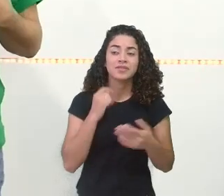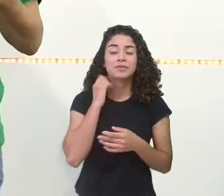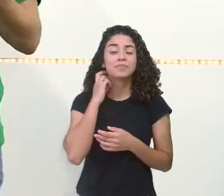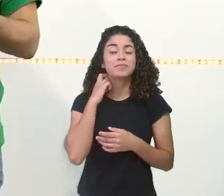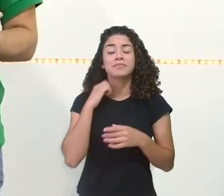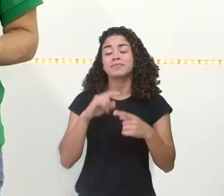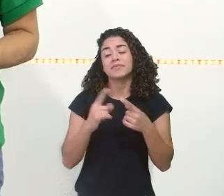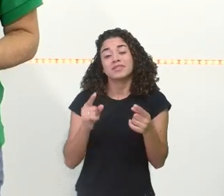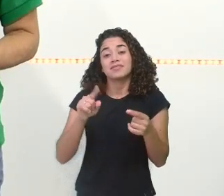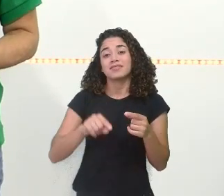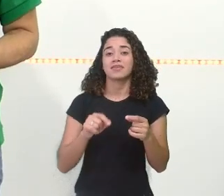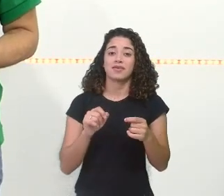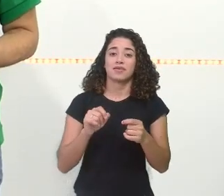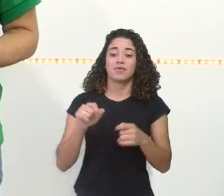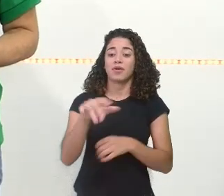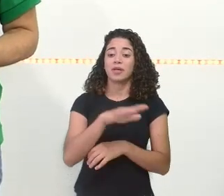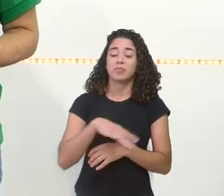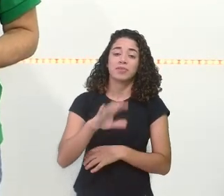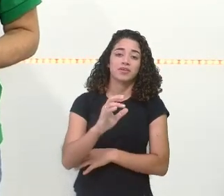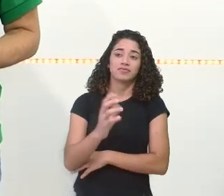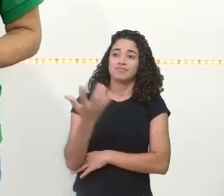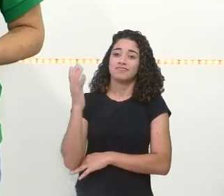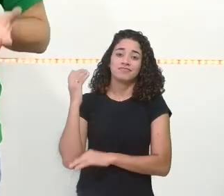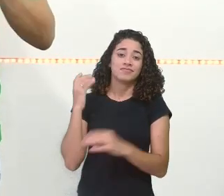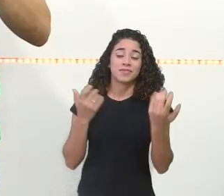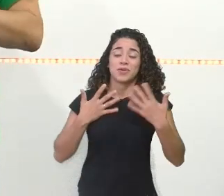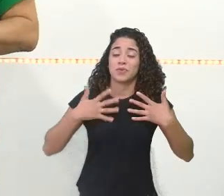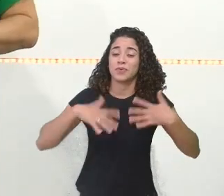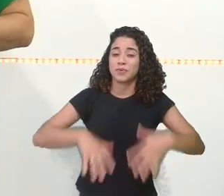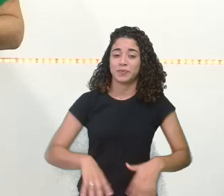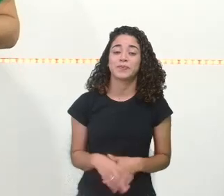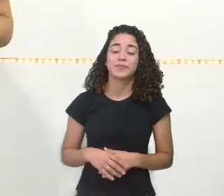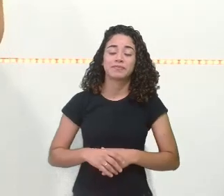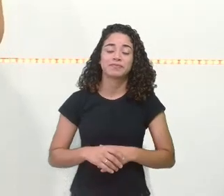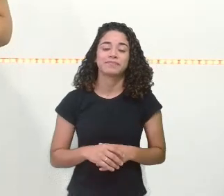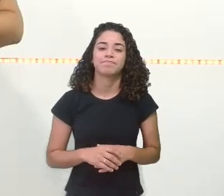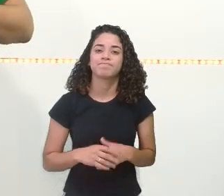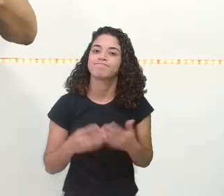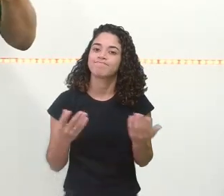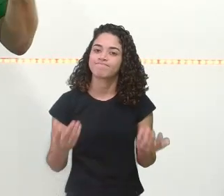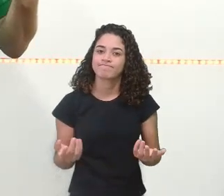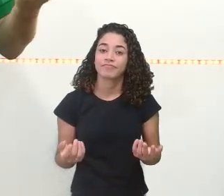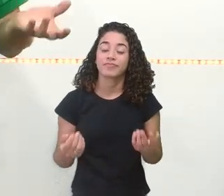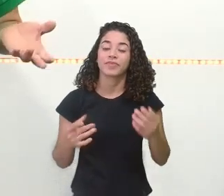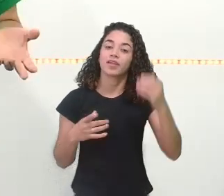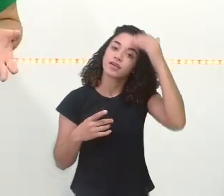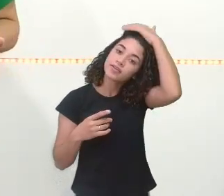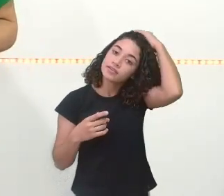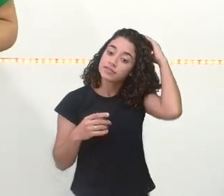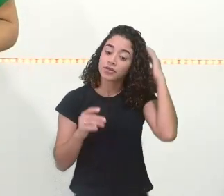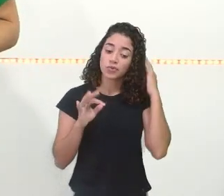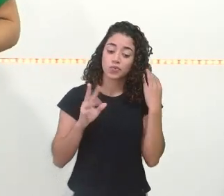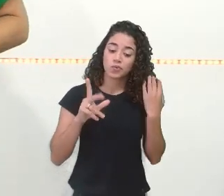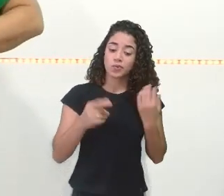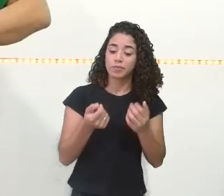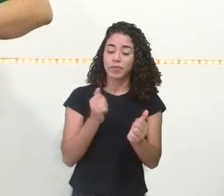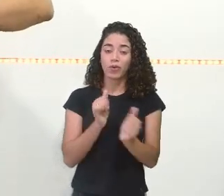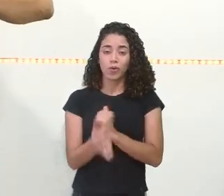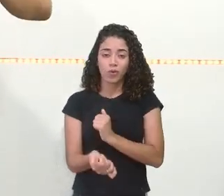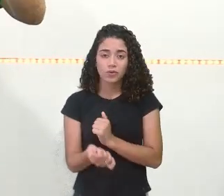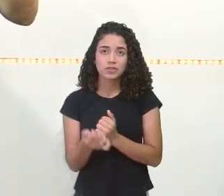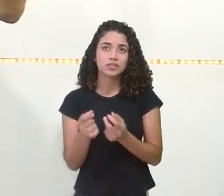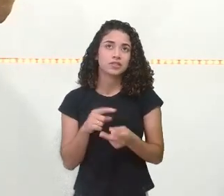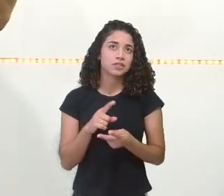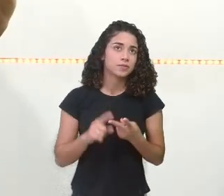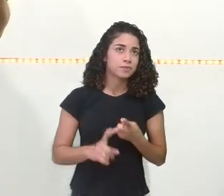natural daqueles animaizinhos que moram ali, né? Pois é, então para existir todo esse tipo de esporte, para